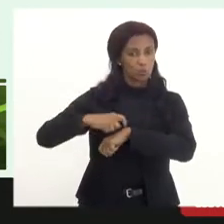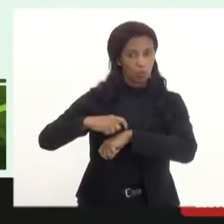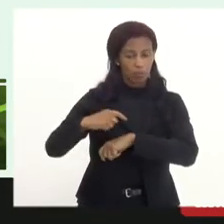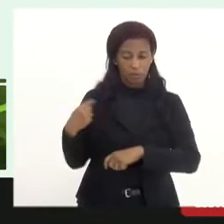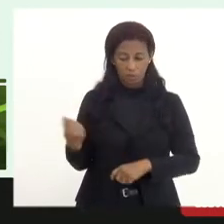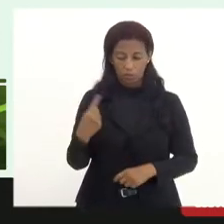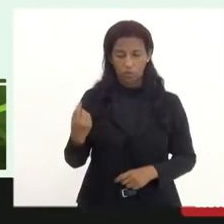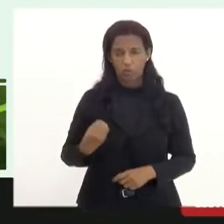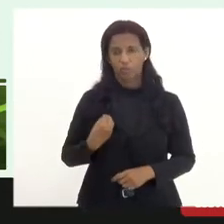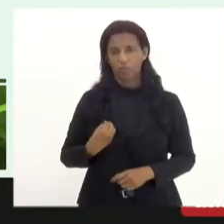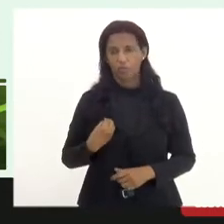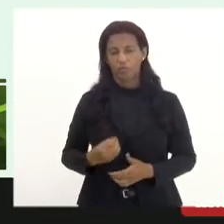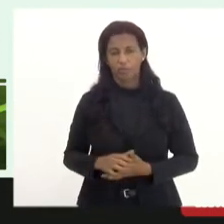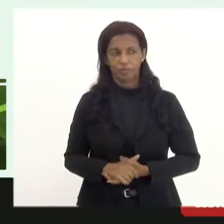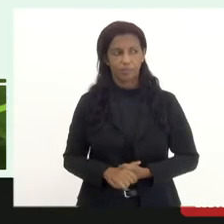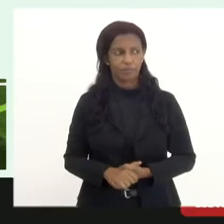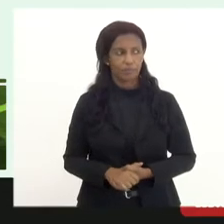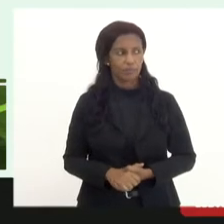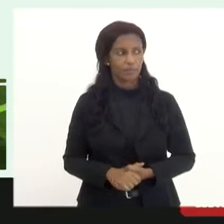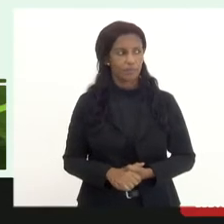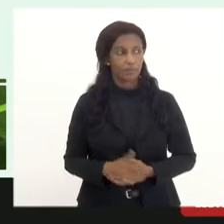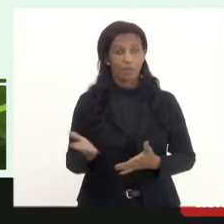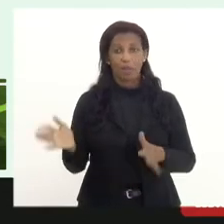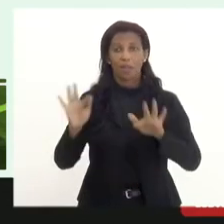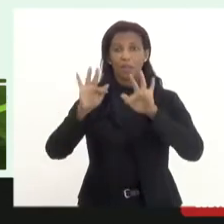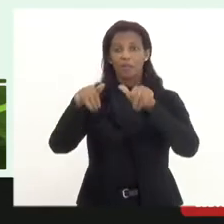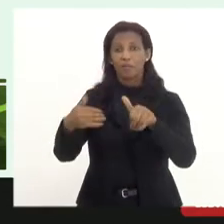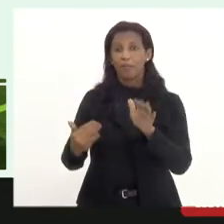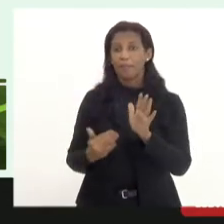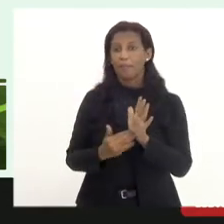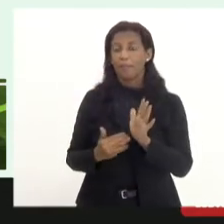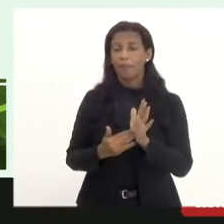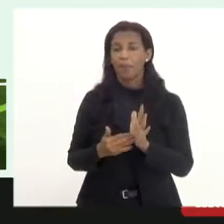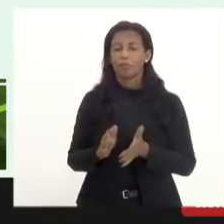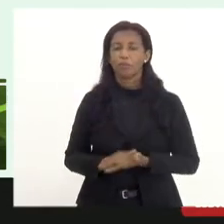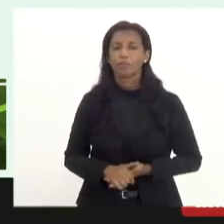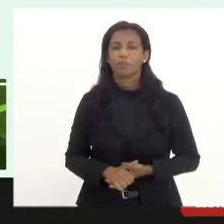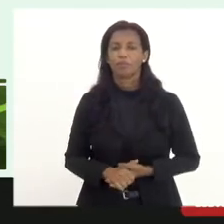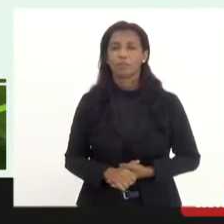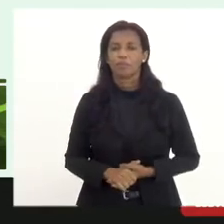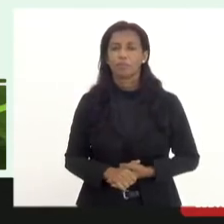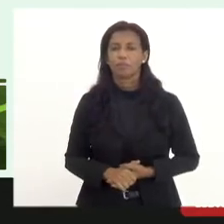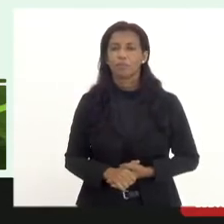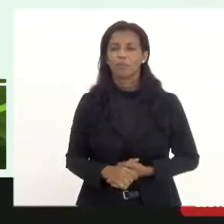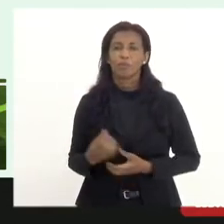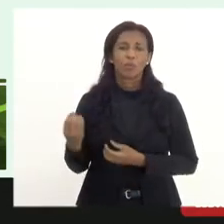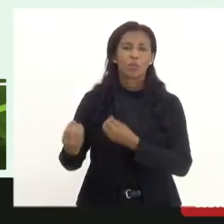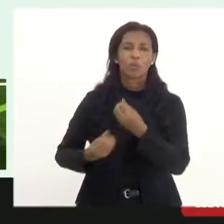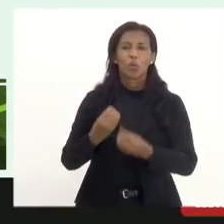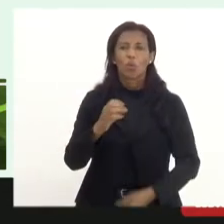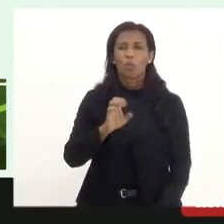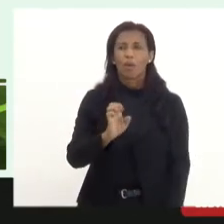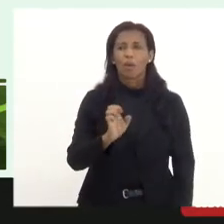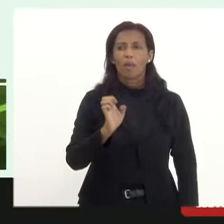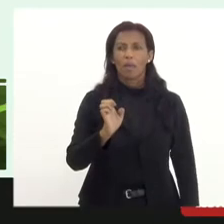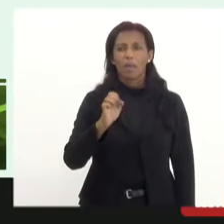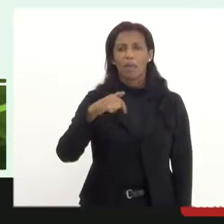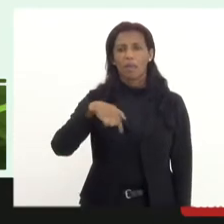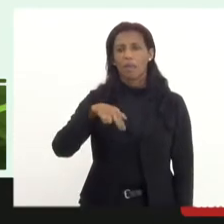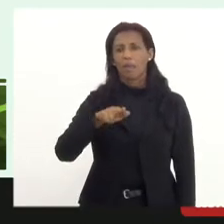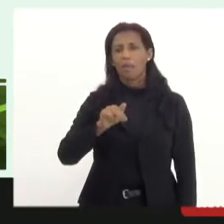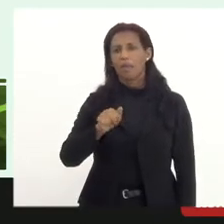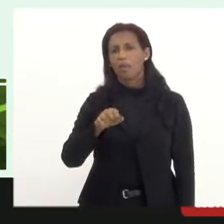gente vê. Bom, por fim, meu último ponto é baseado em como a Equinor Brasil está se